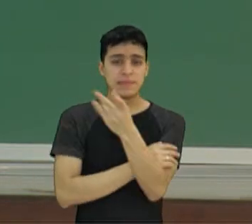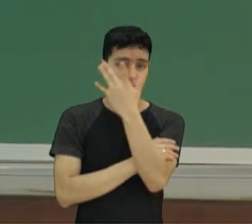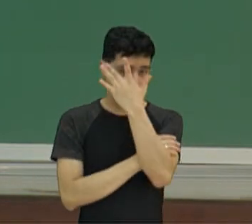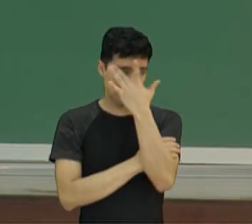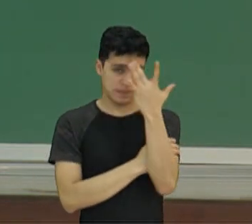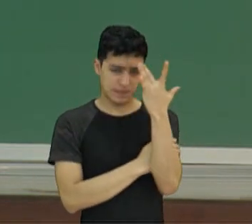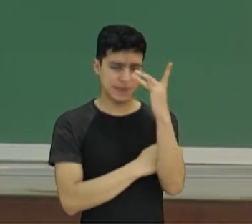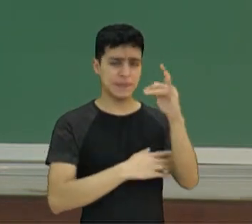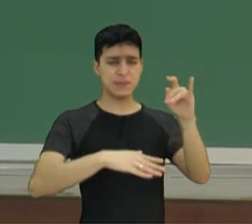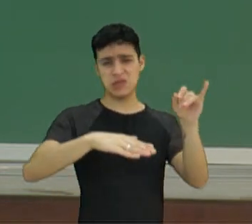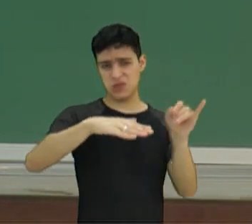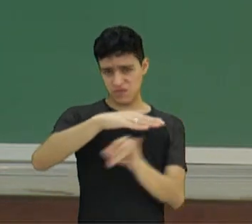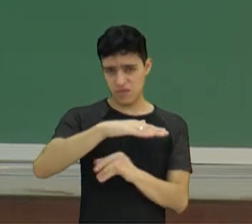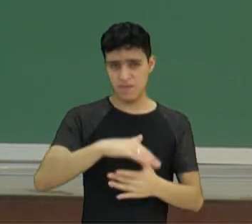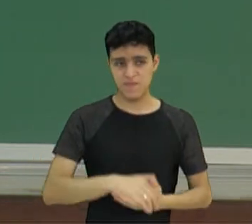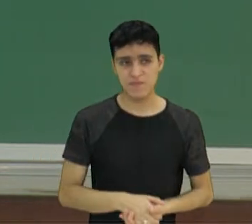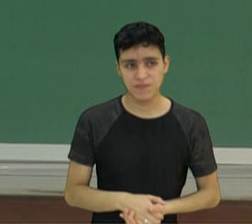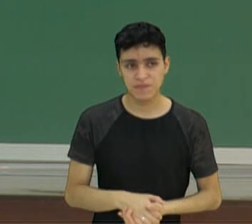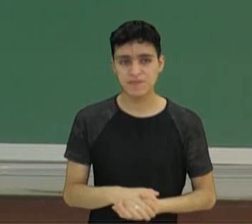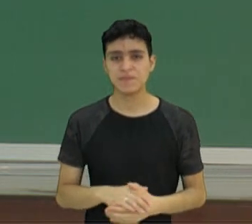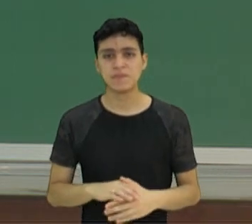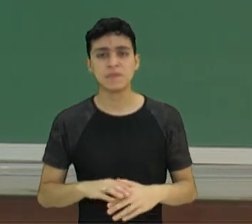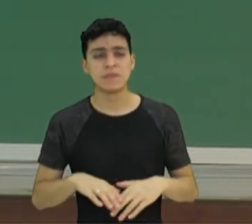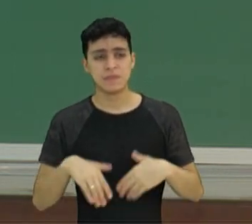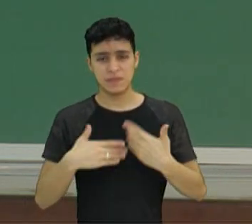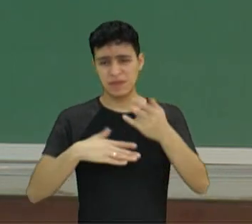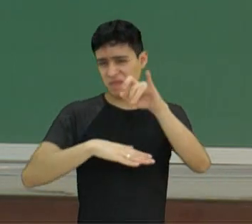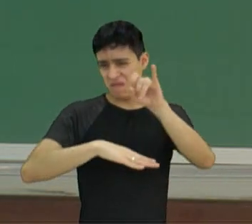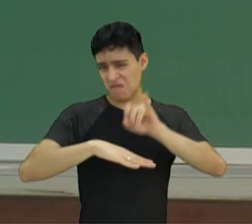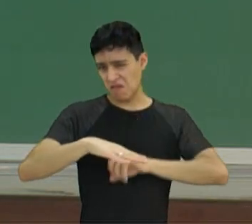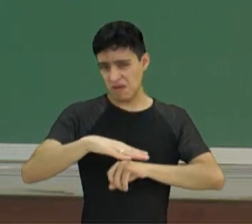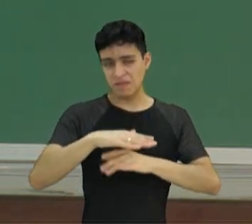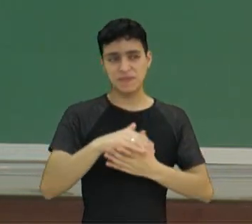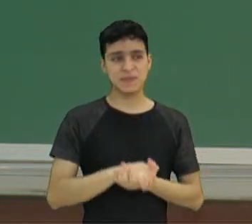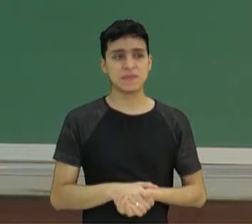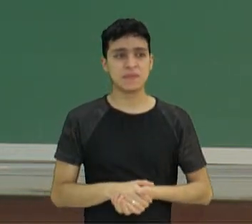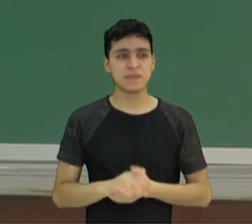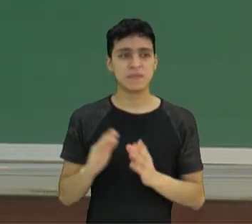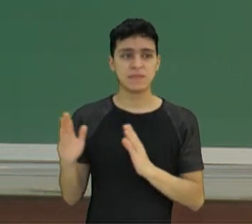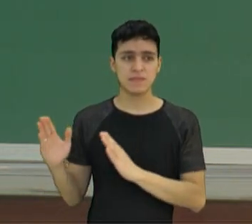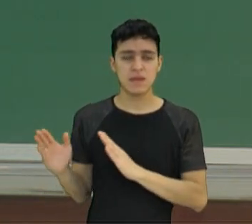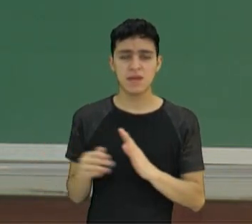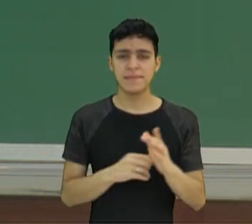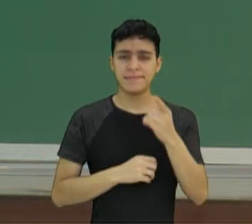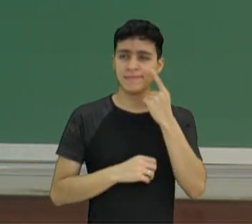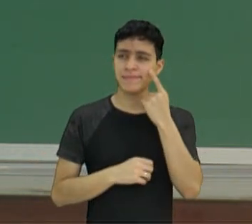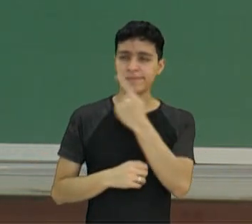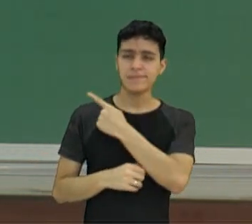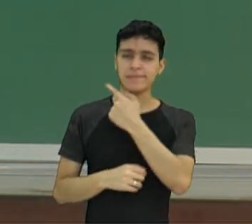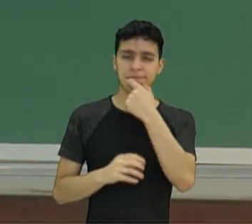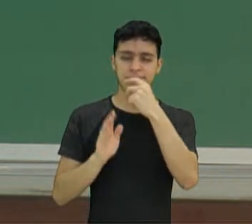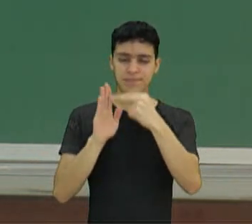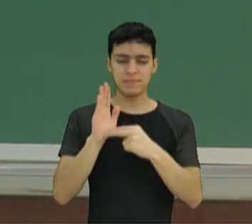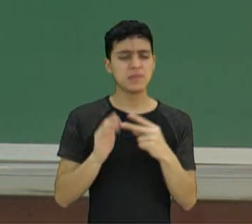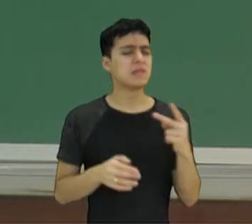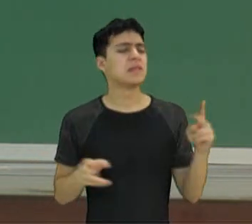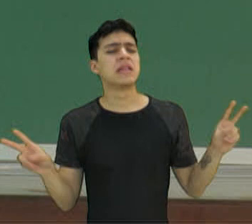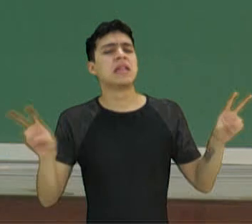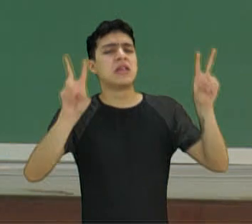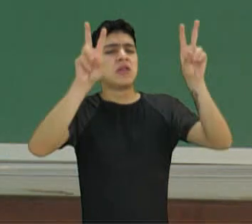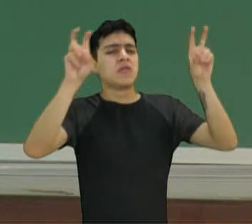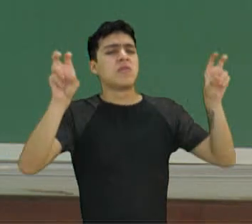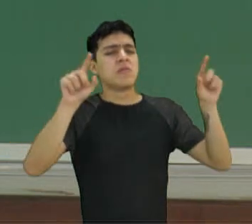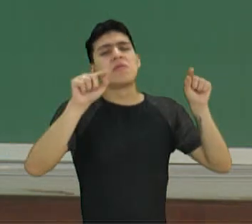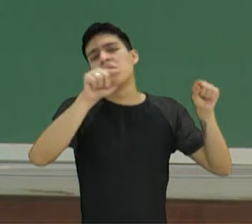bem informal. Bom, reading for general information. What are they talking about? Sobre o que que eles estão falando